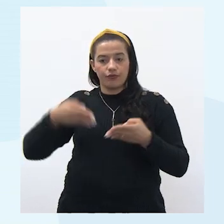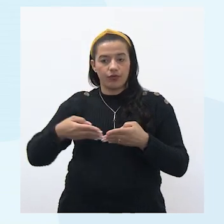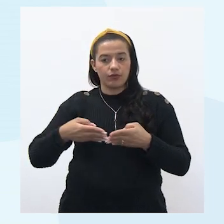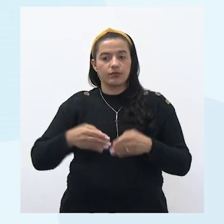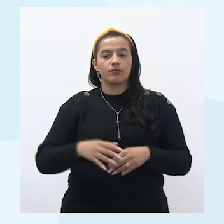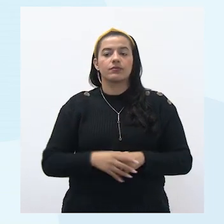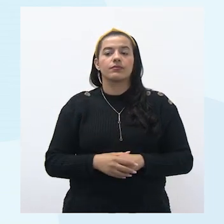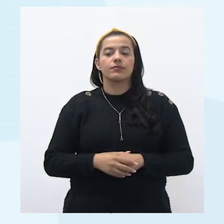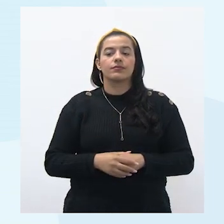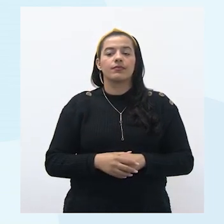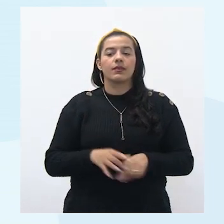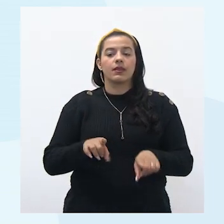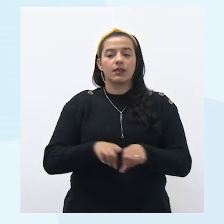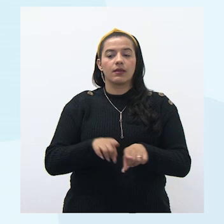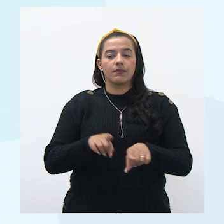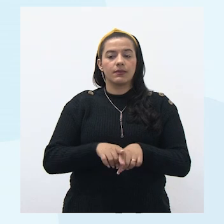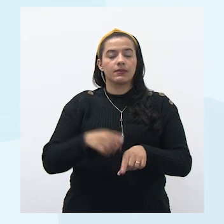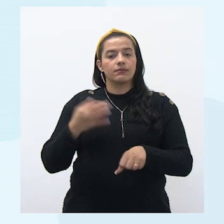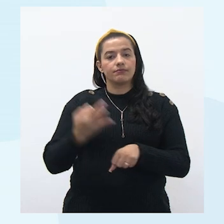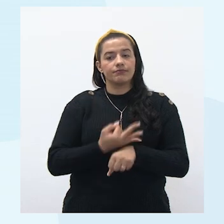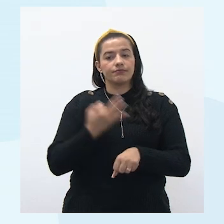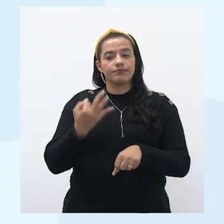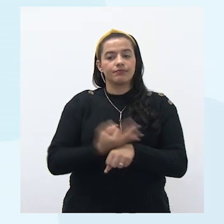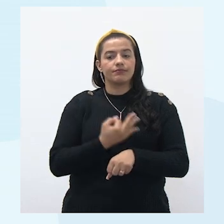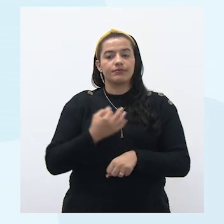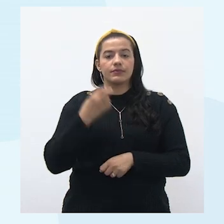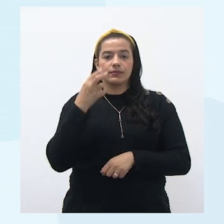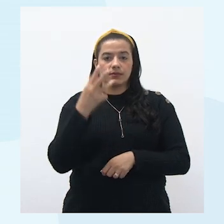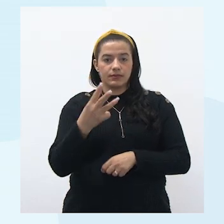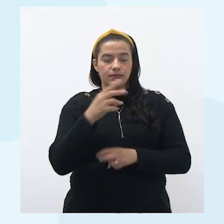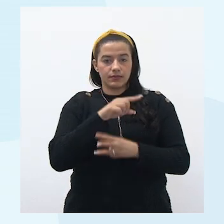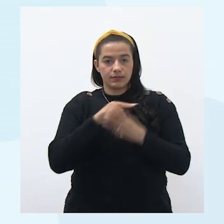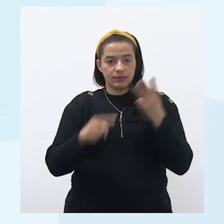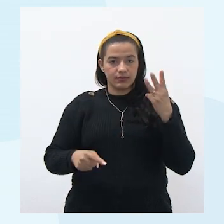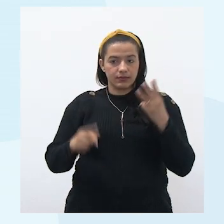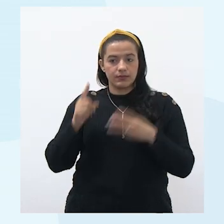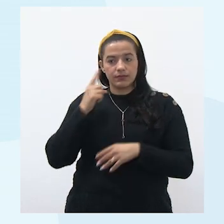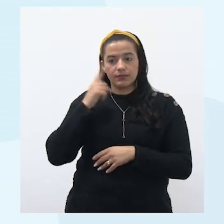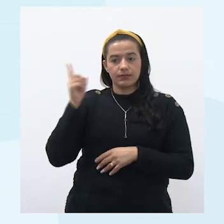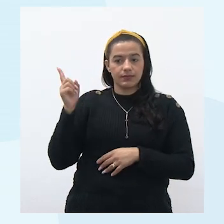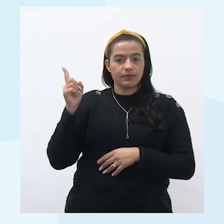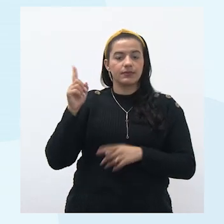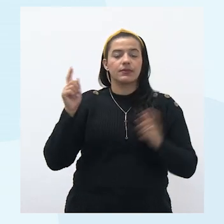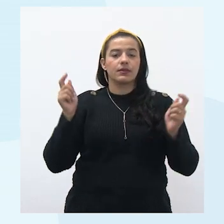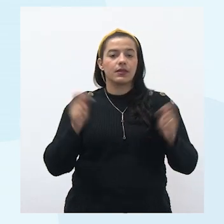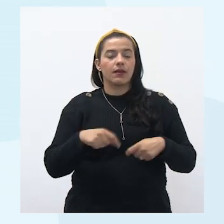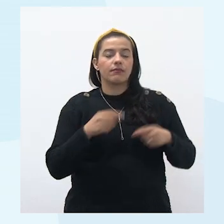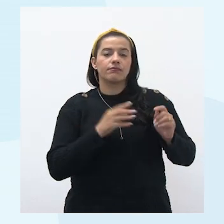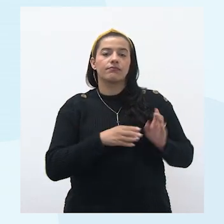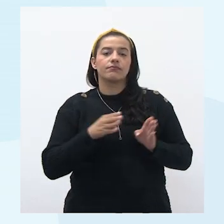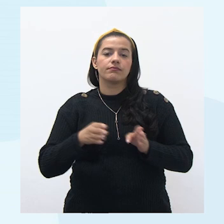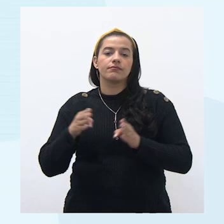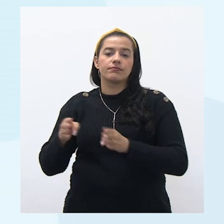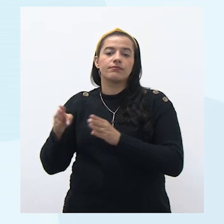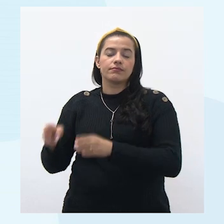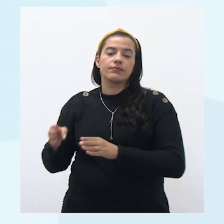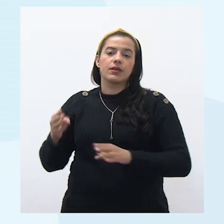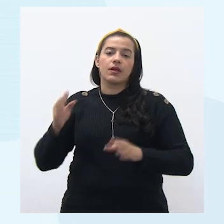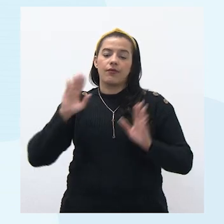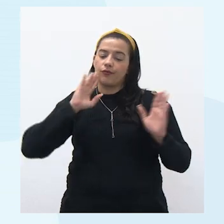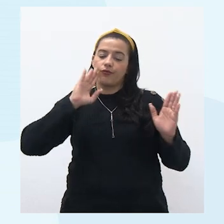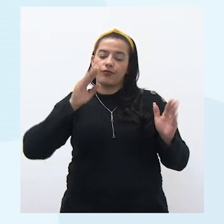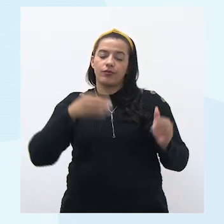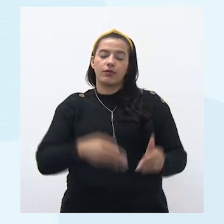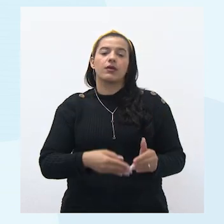a determinação. Então, as 3 competências socioemocionais são trabalhadas de forma intencional